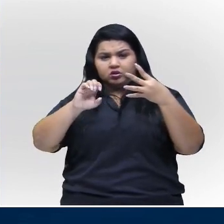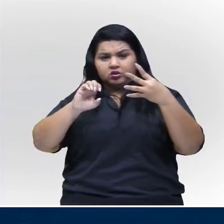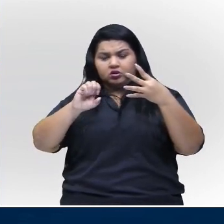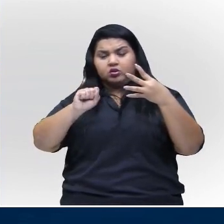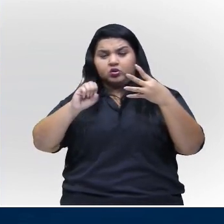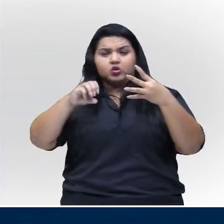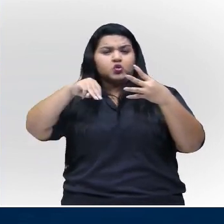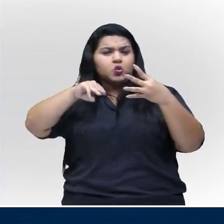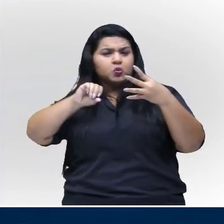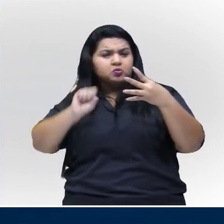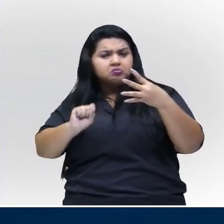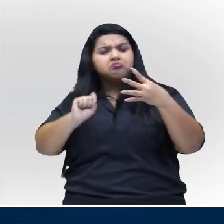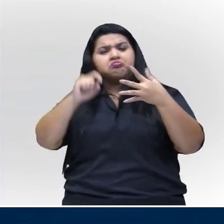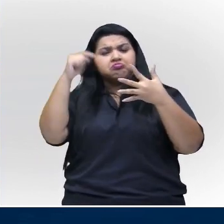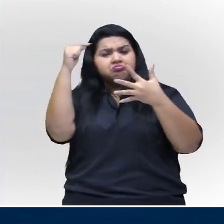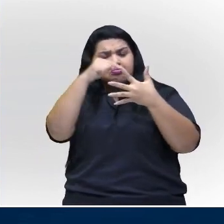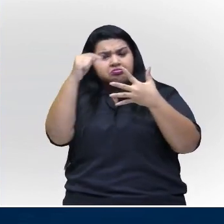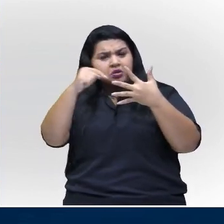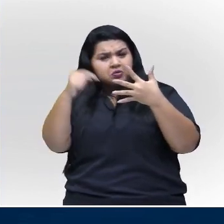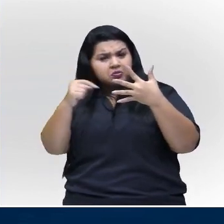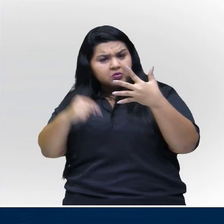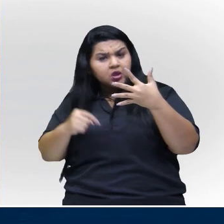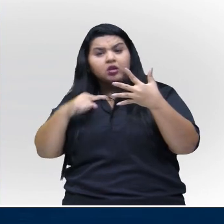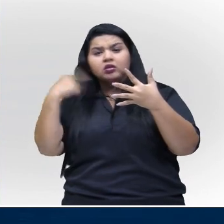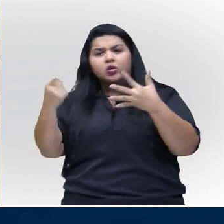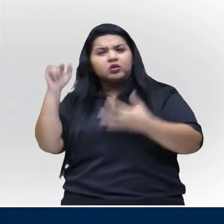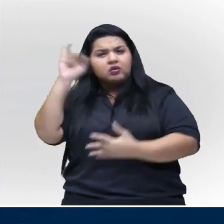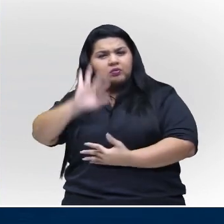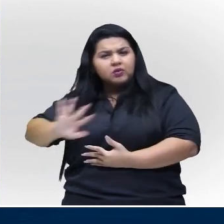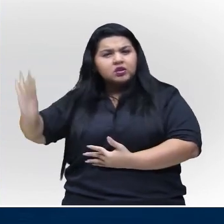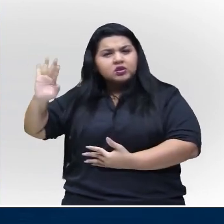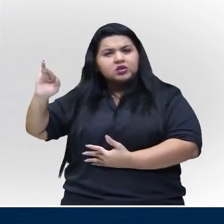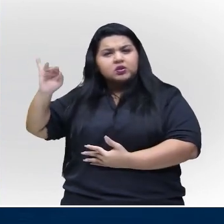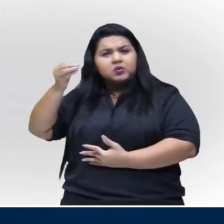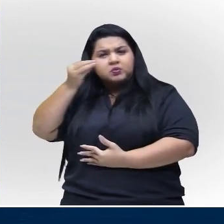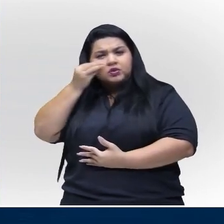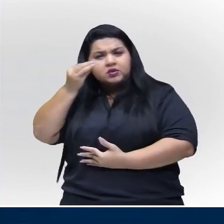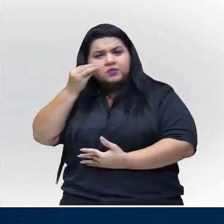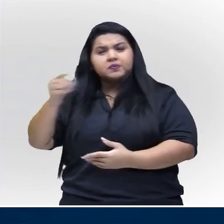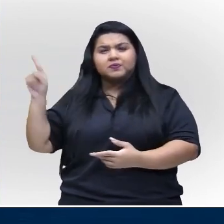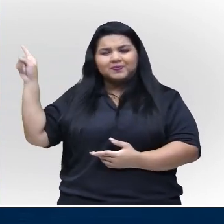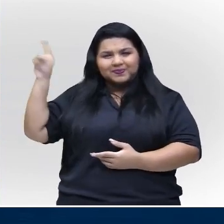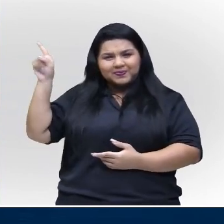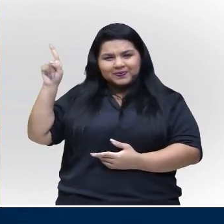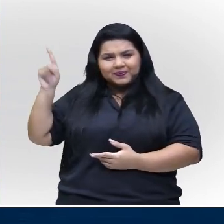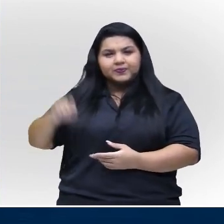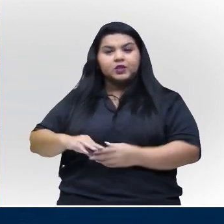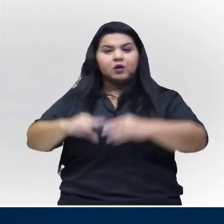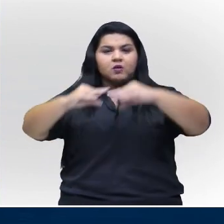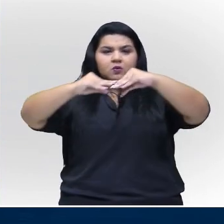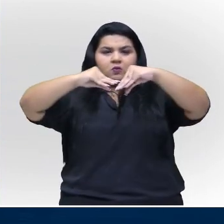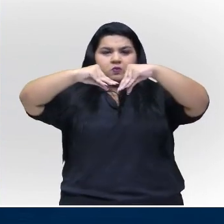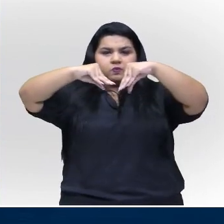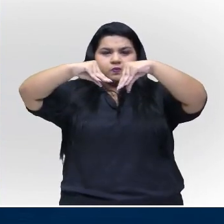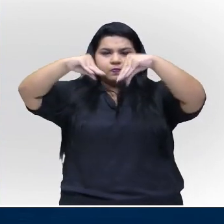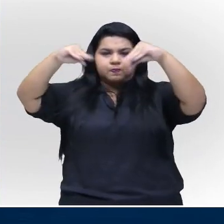os vacúolos. E aí na próxima imagem a gente observa com mais detalhes o retículo